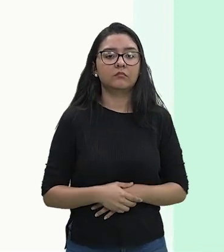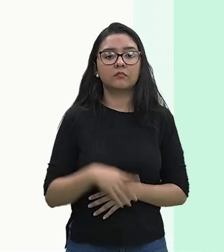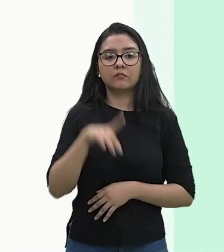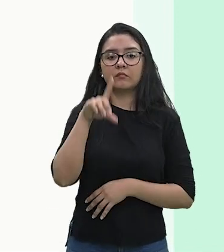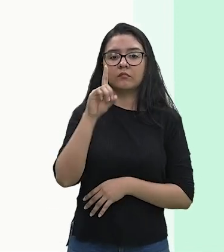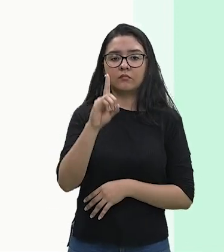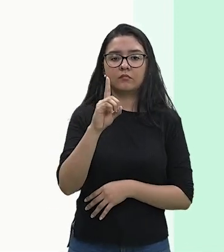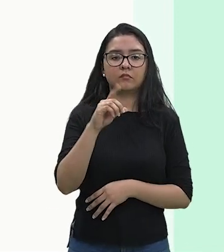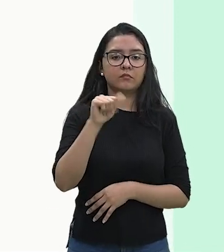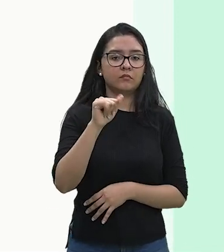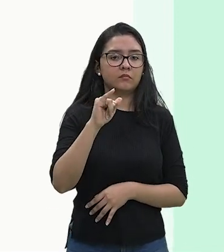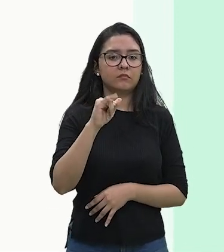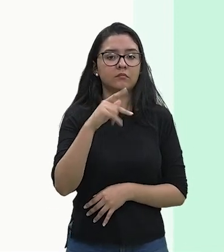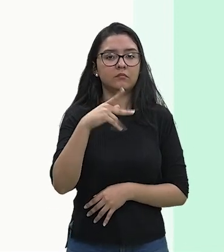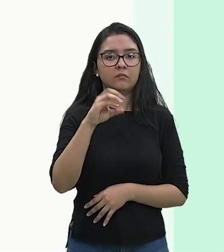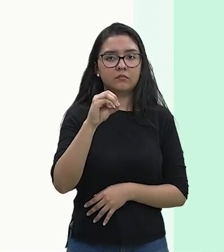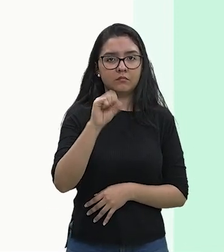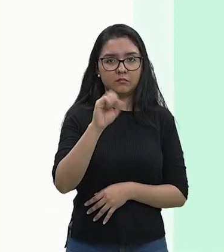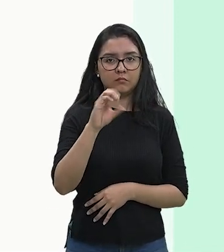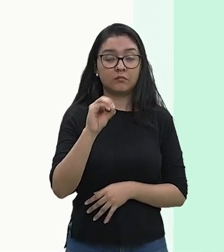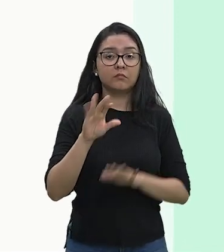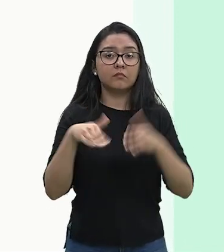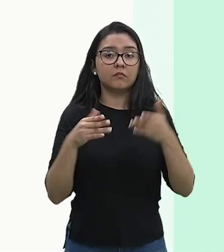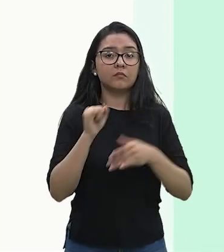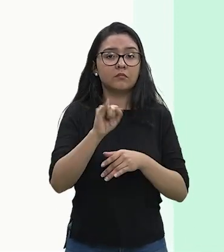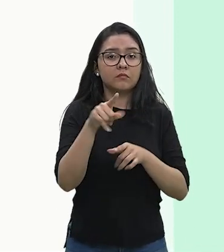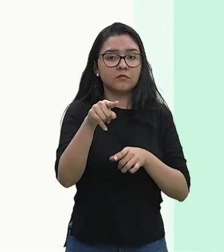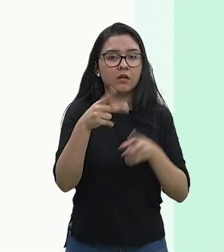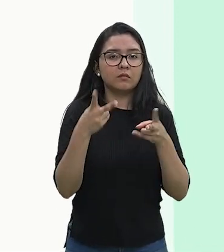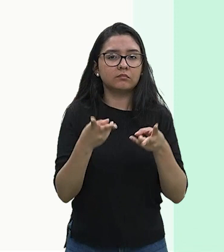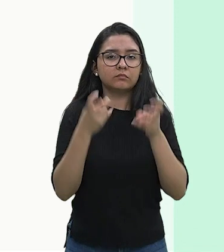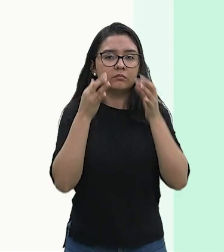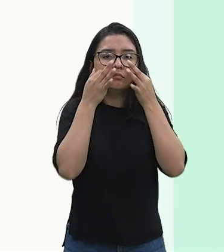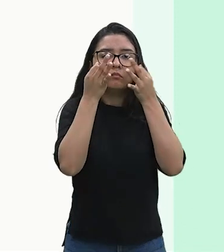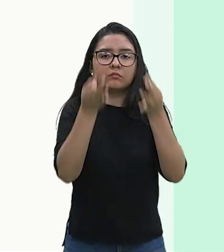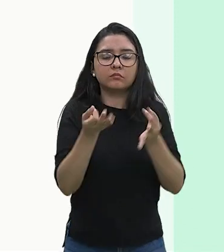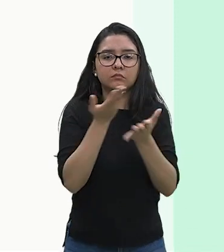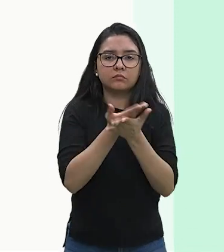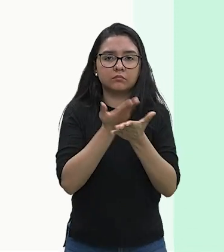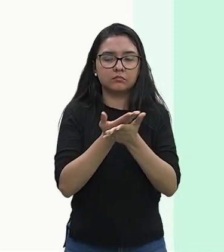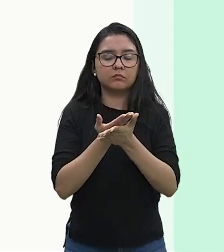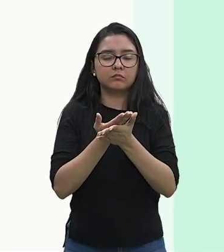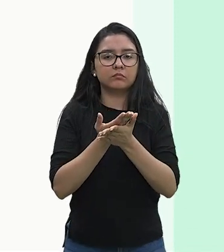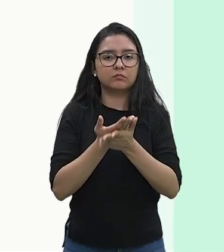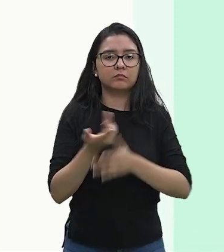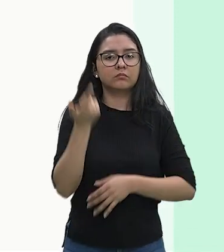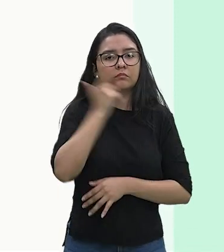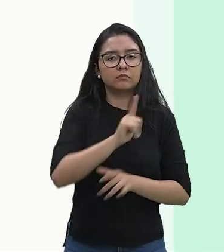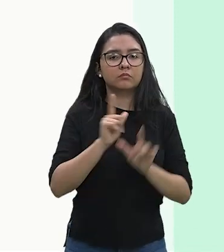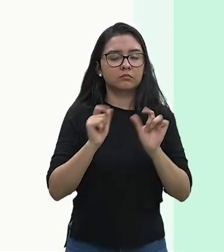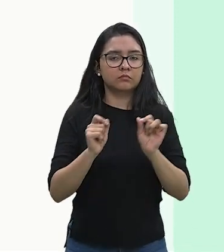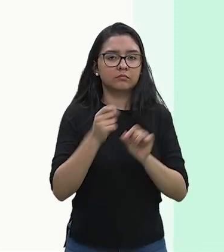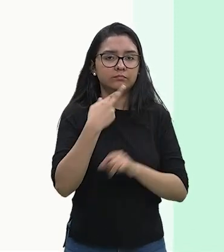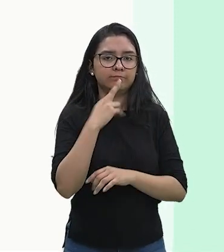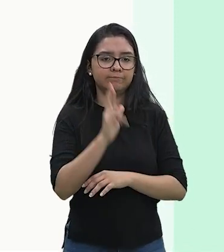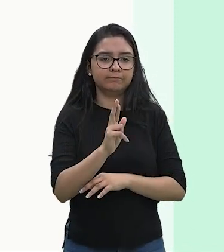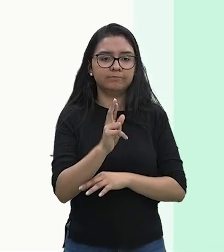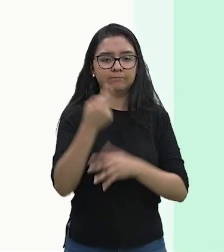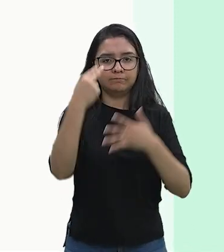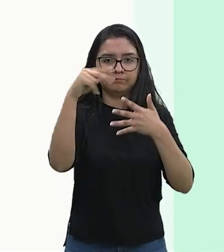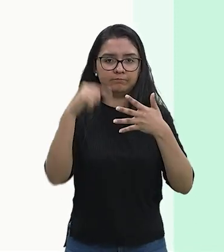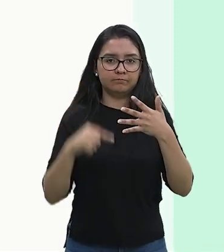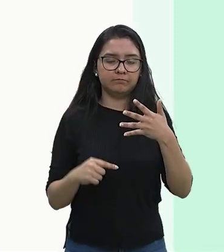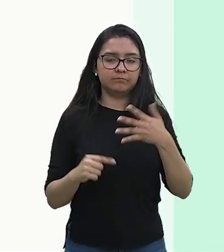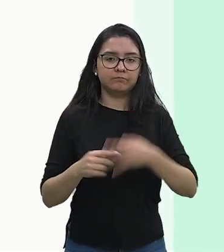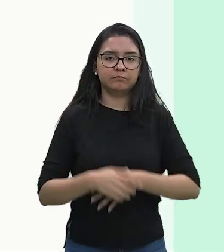tecido adiposo. Bom, se você prestou atenção aí, né, sobre o tecido muscular do que foi falado, eu tenho certeza que você